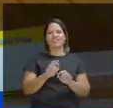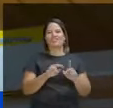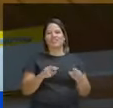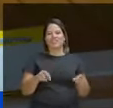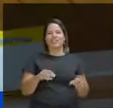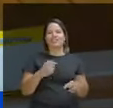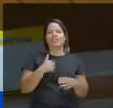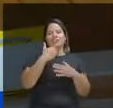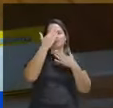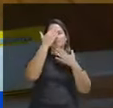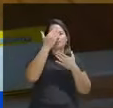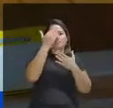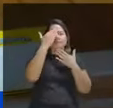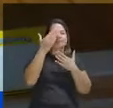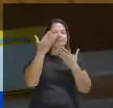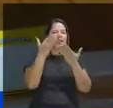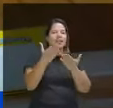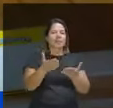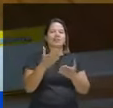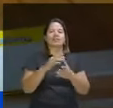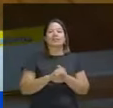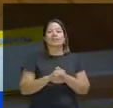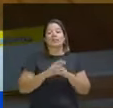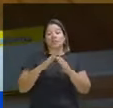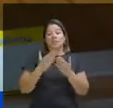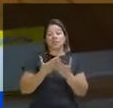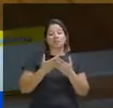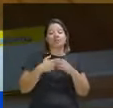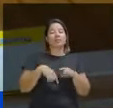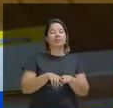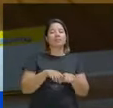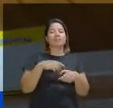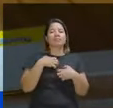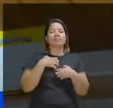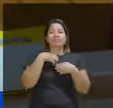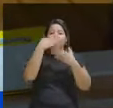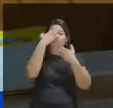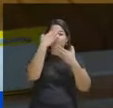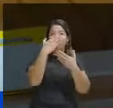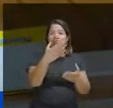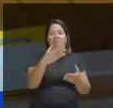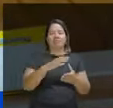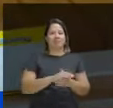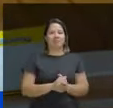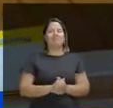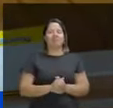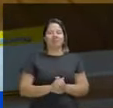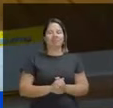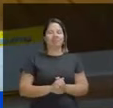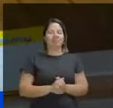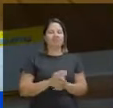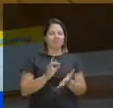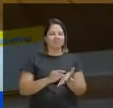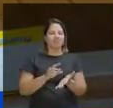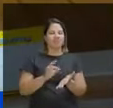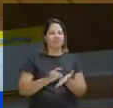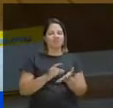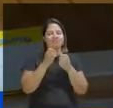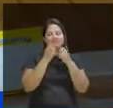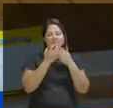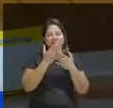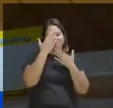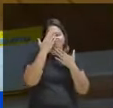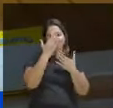você. A nossa escola também será eternamente grata, tá bom? E eu te agradeço mesmo imensamente e desejo